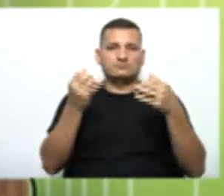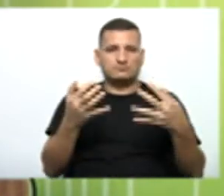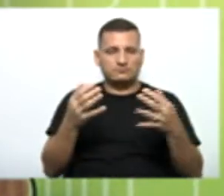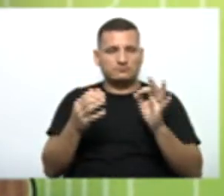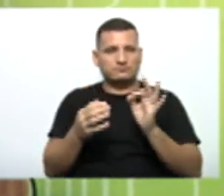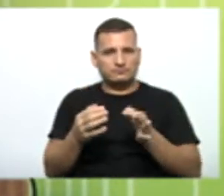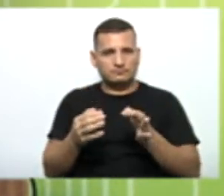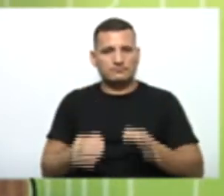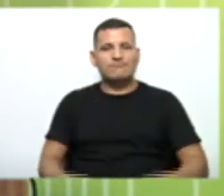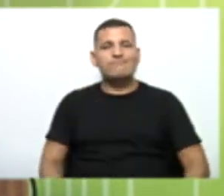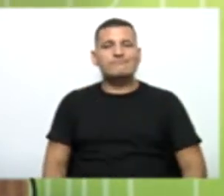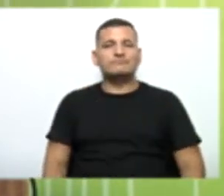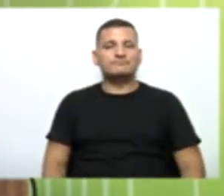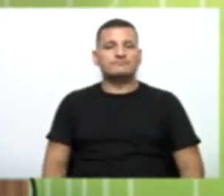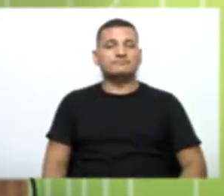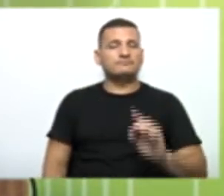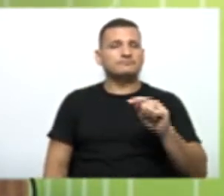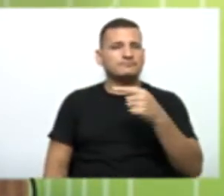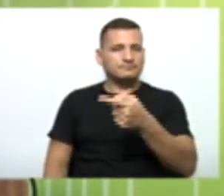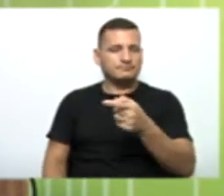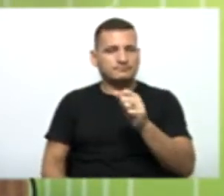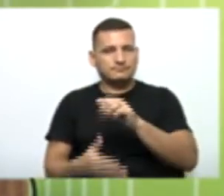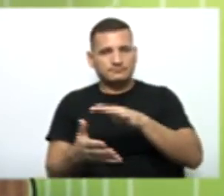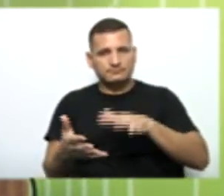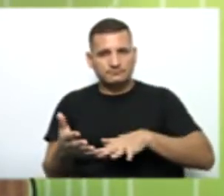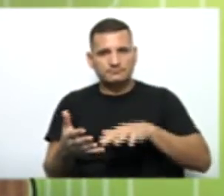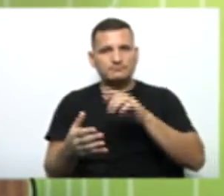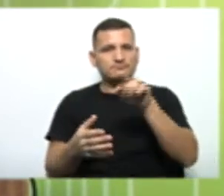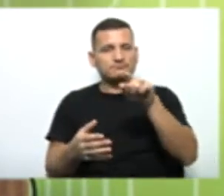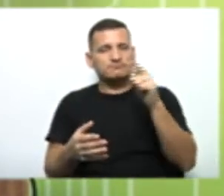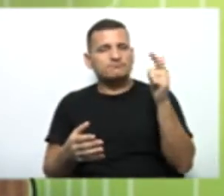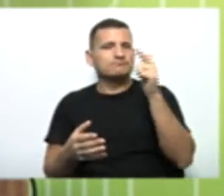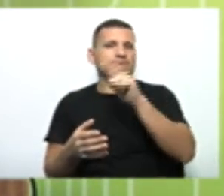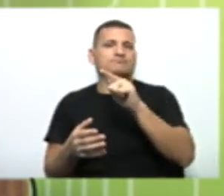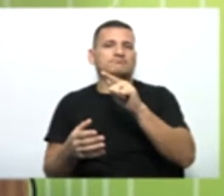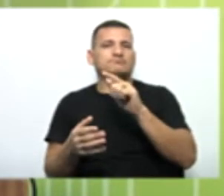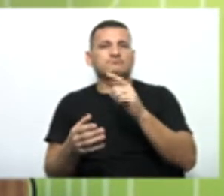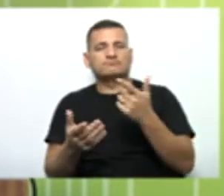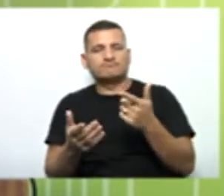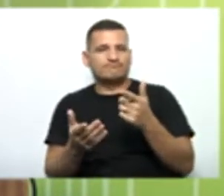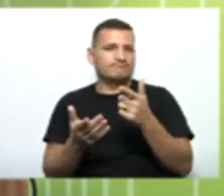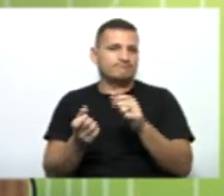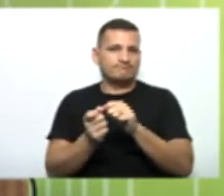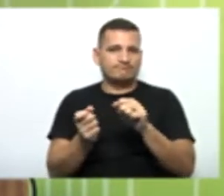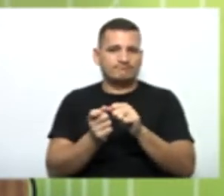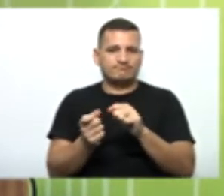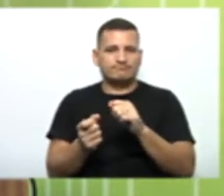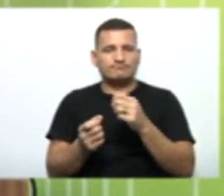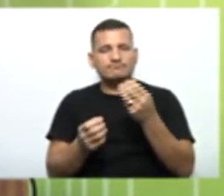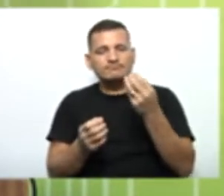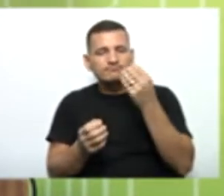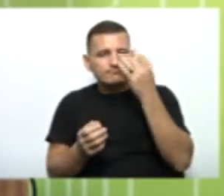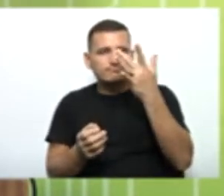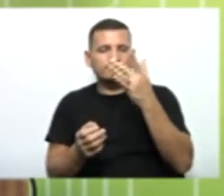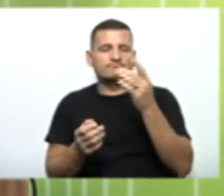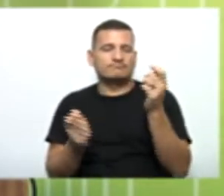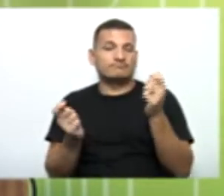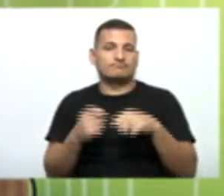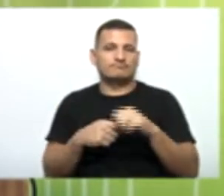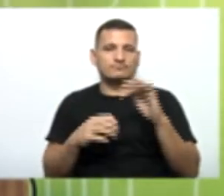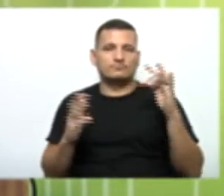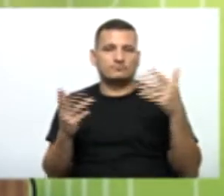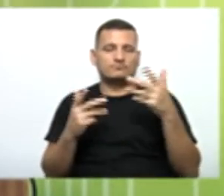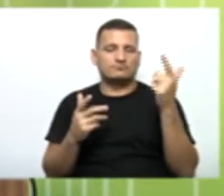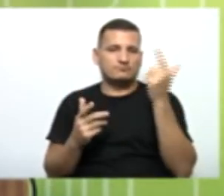lá na atividade em sala, vocês, não estou conseguindo fazer. Que é mamão, molezinha, todo mundo vai conseguir fazer,